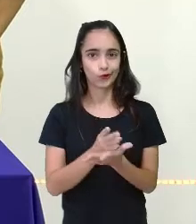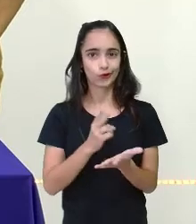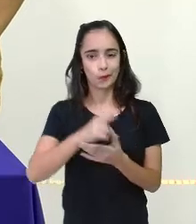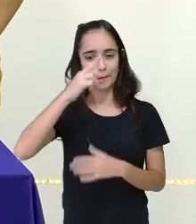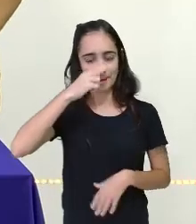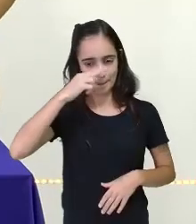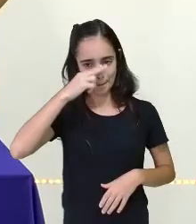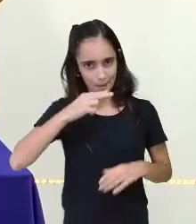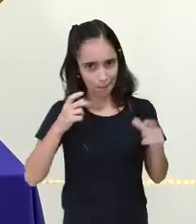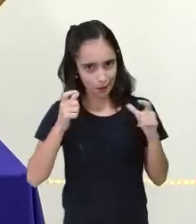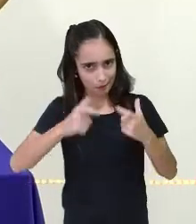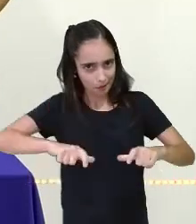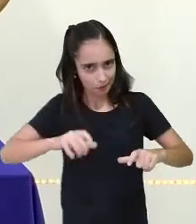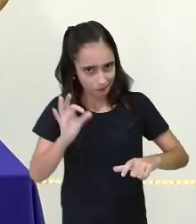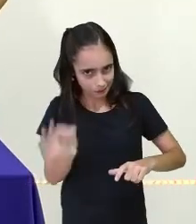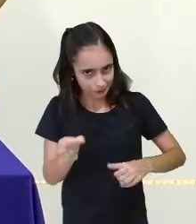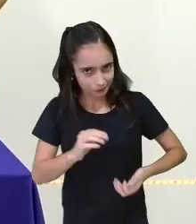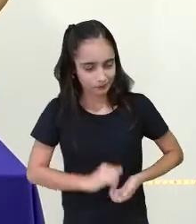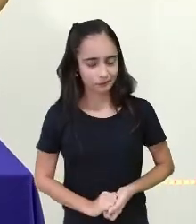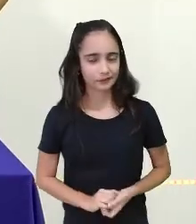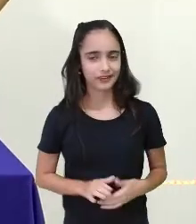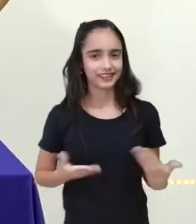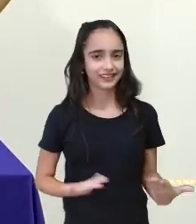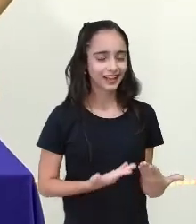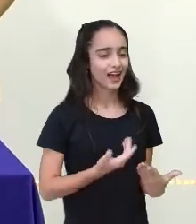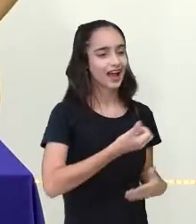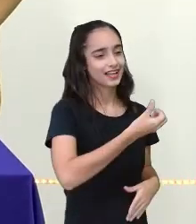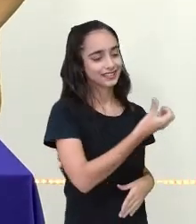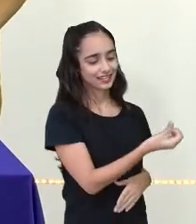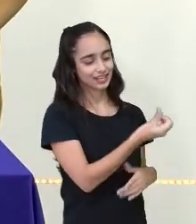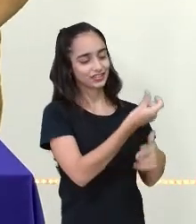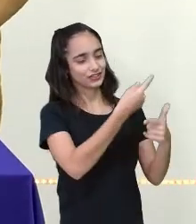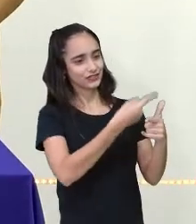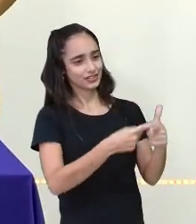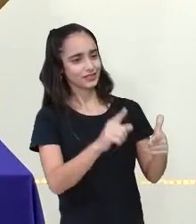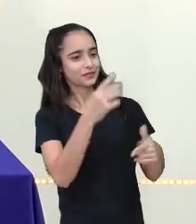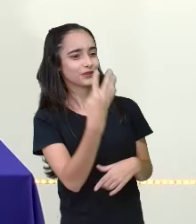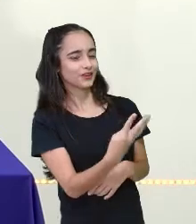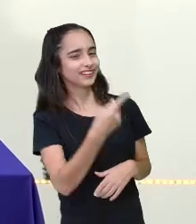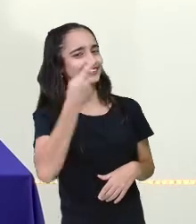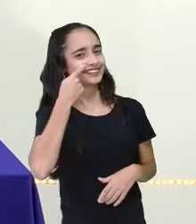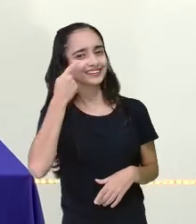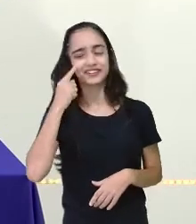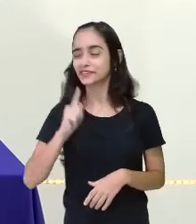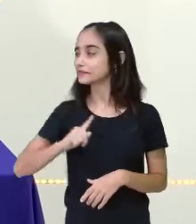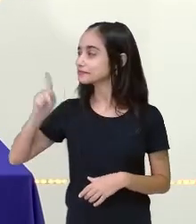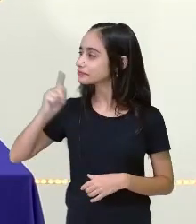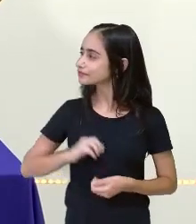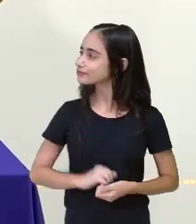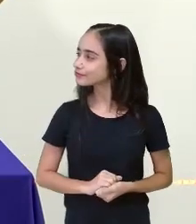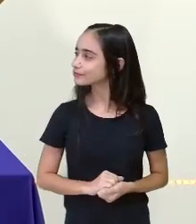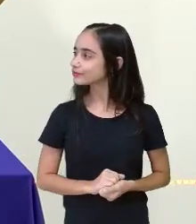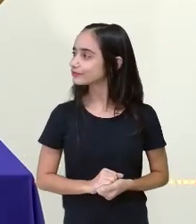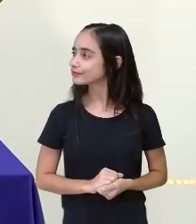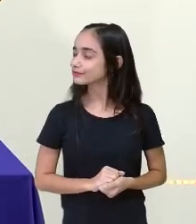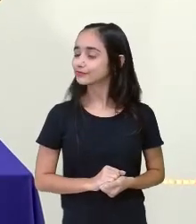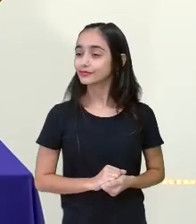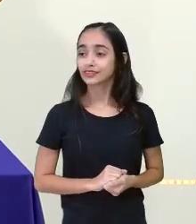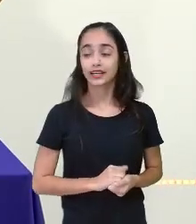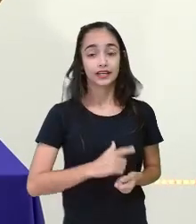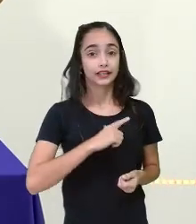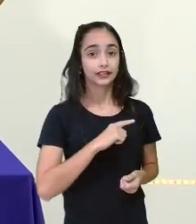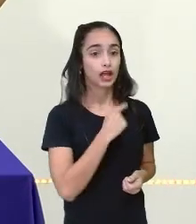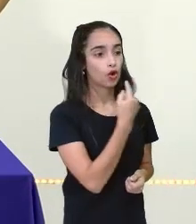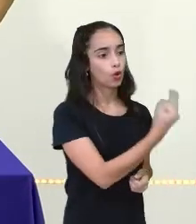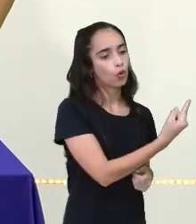estagnada, não saio do canto. 6 dividido por 4. Olha só, 6 por 4 vai dar 1